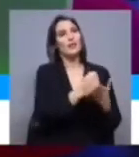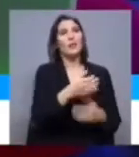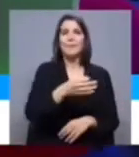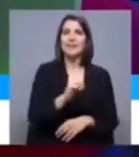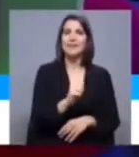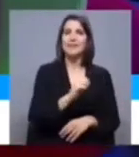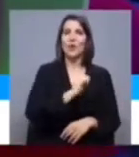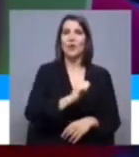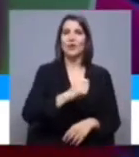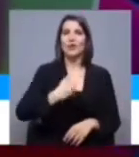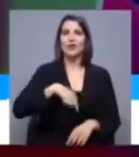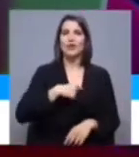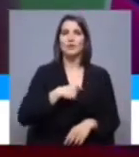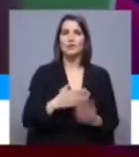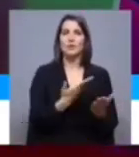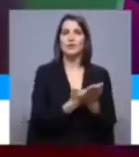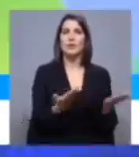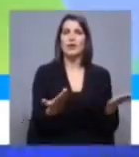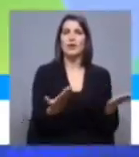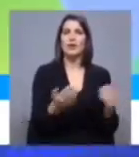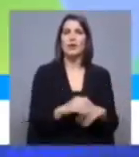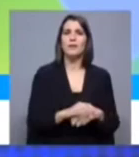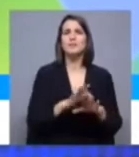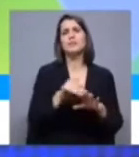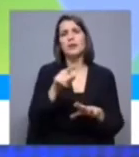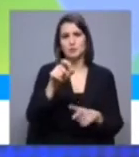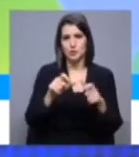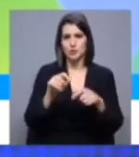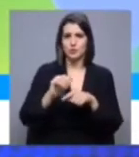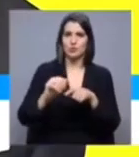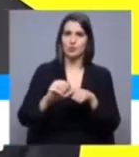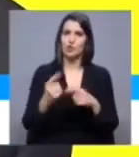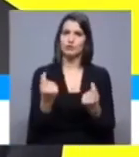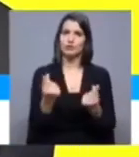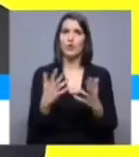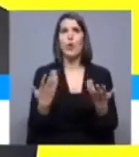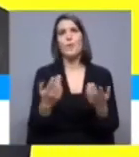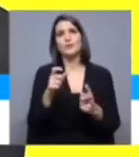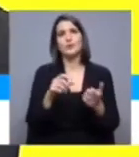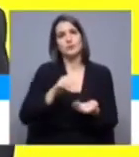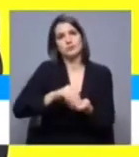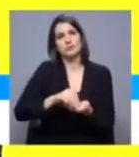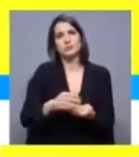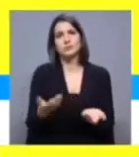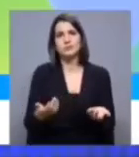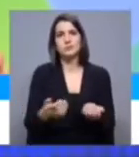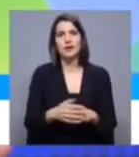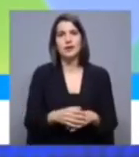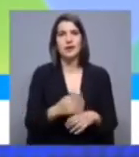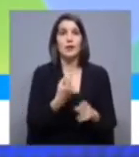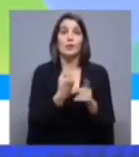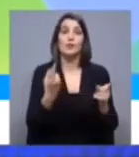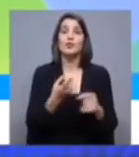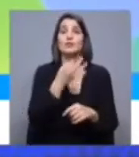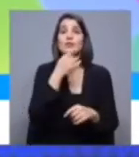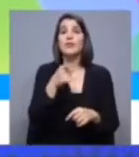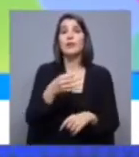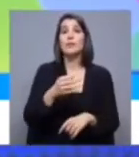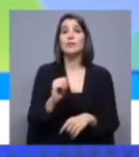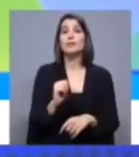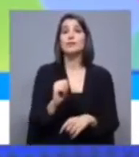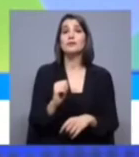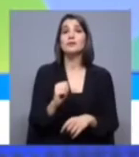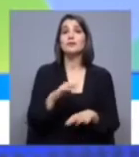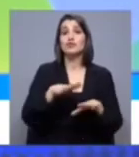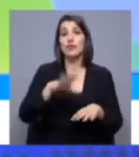é, contra. E depois o caso... Mas é dos privilegiados ou é dos desfavorecidos? A Iniciativa Liberal... Ao falar do Partido Socialista,